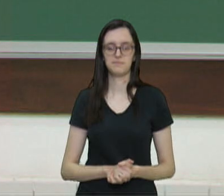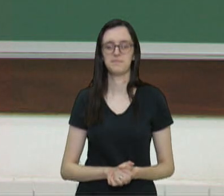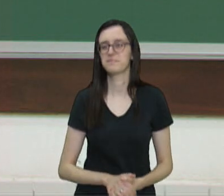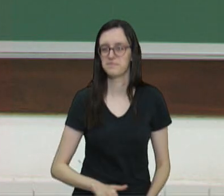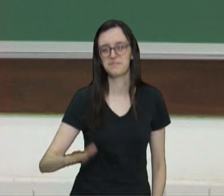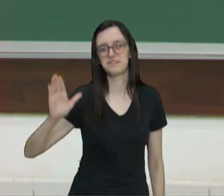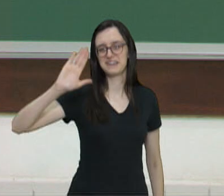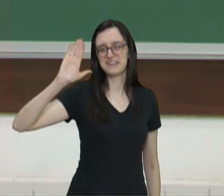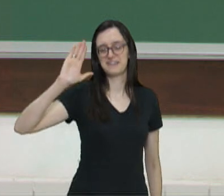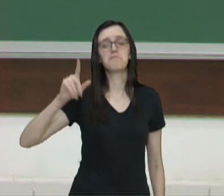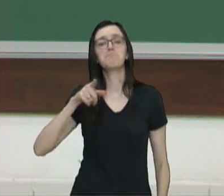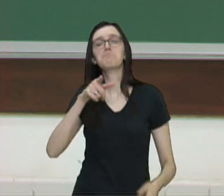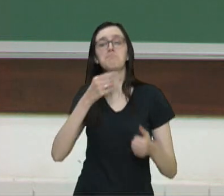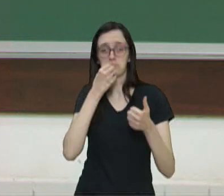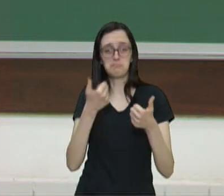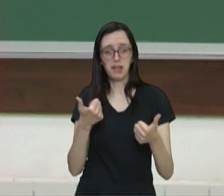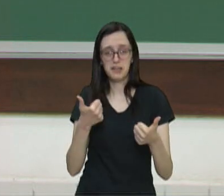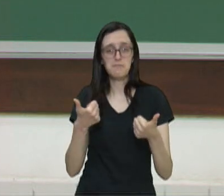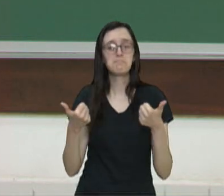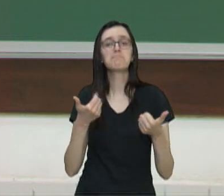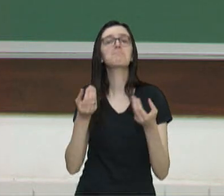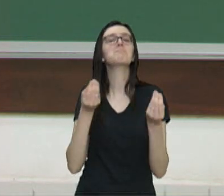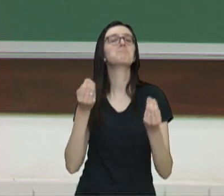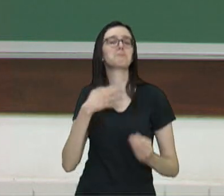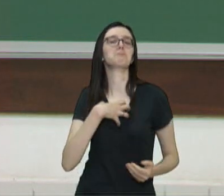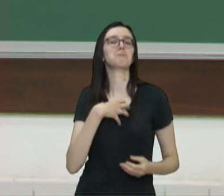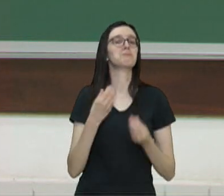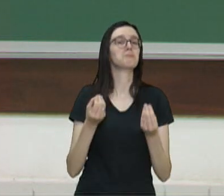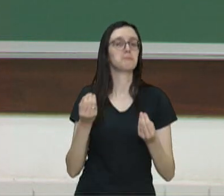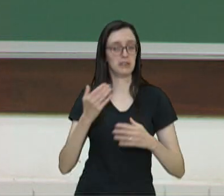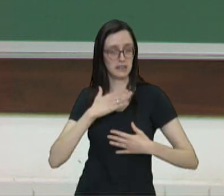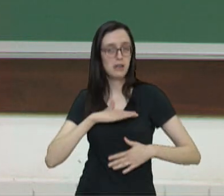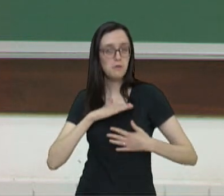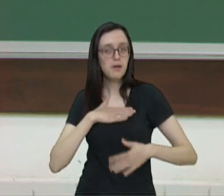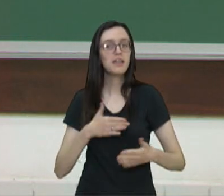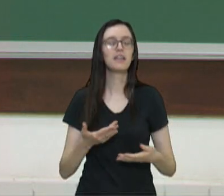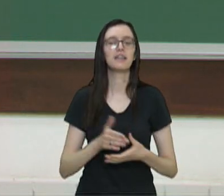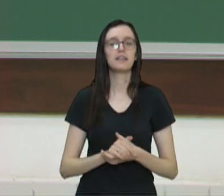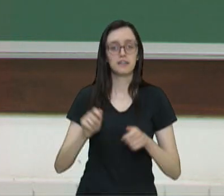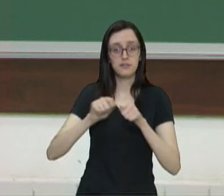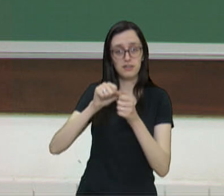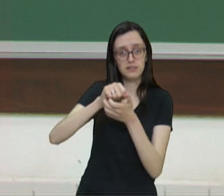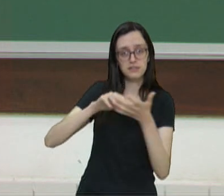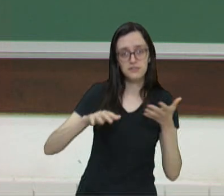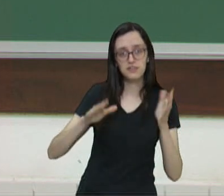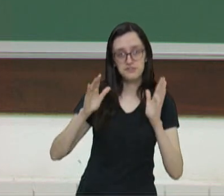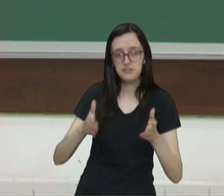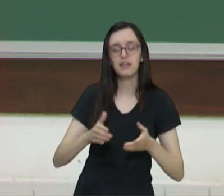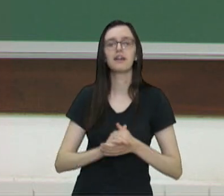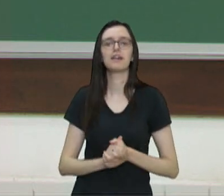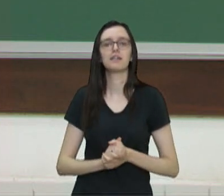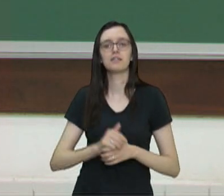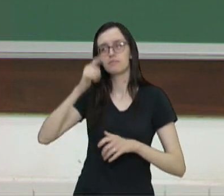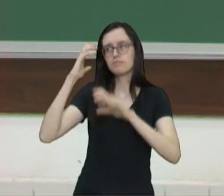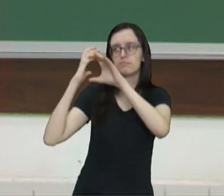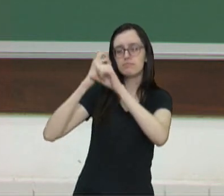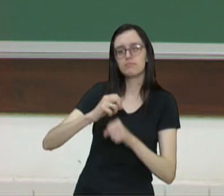Hi guys, how are you? E daí, povinho, como é que vocês estão? Tranquilos? Fazendo as atividades,